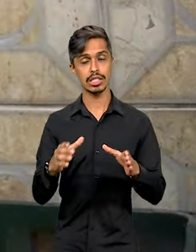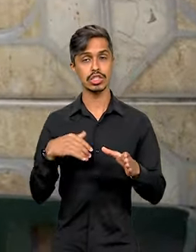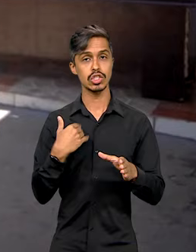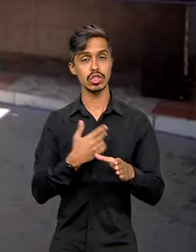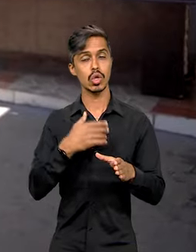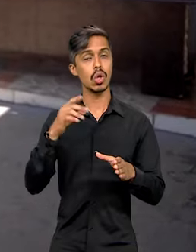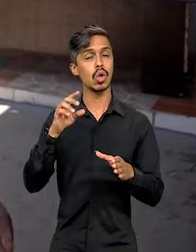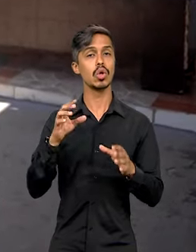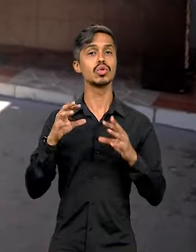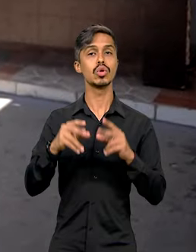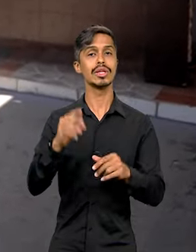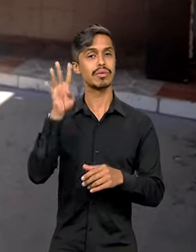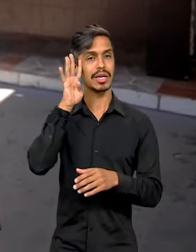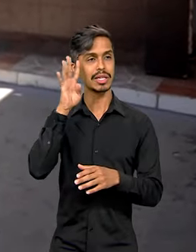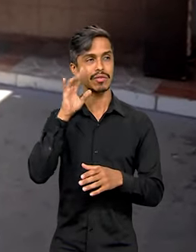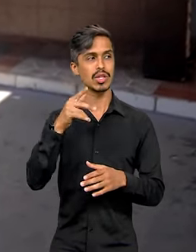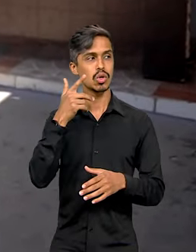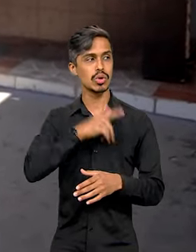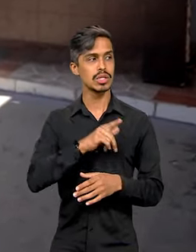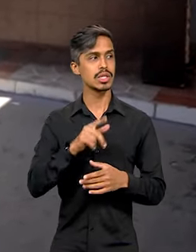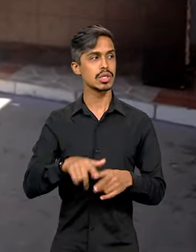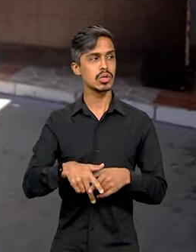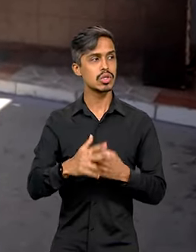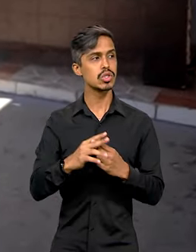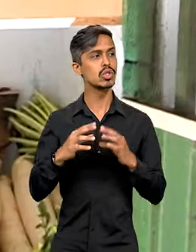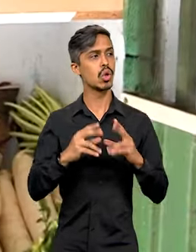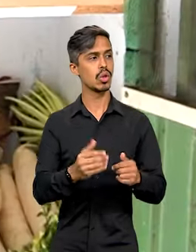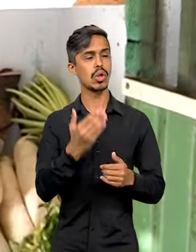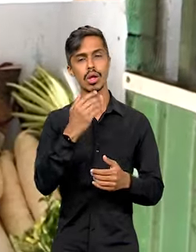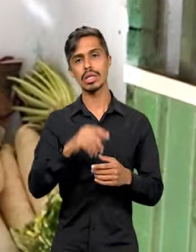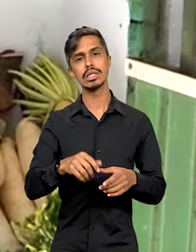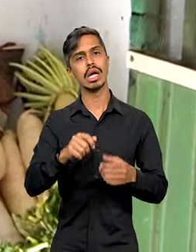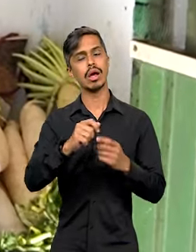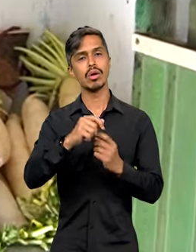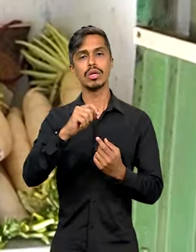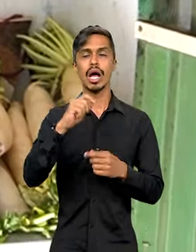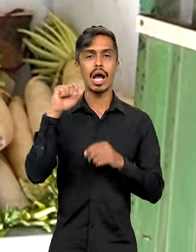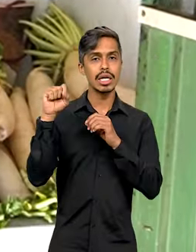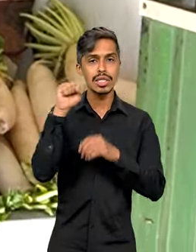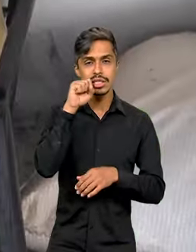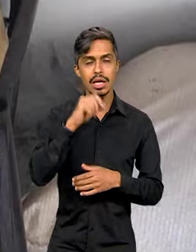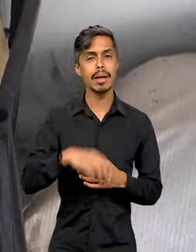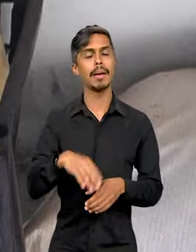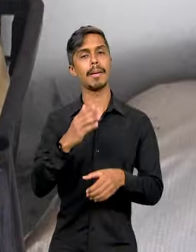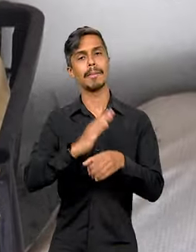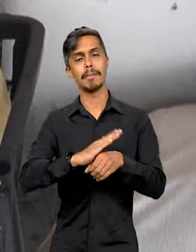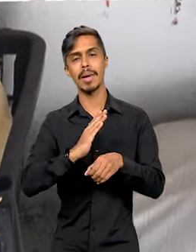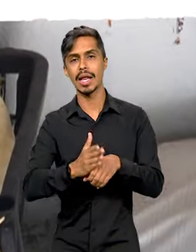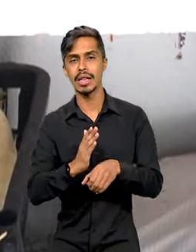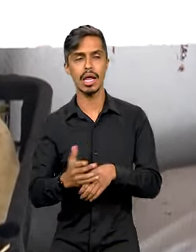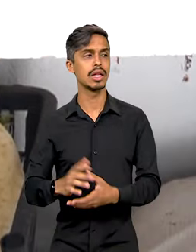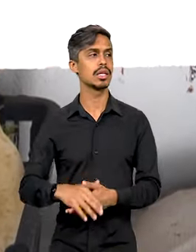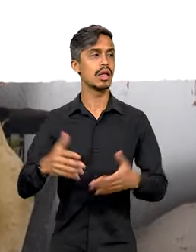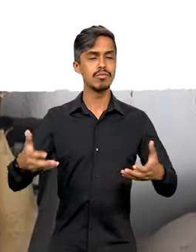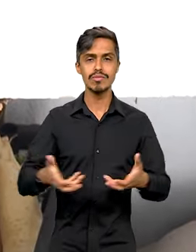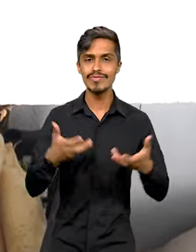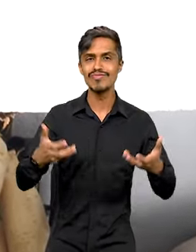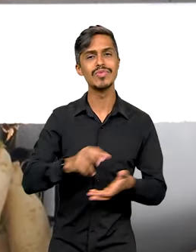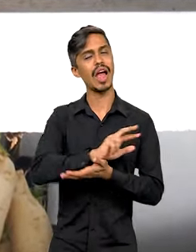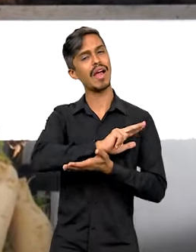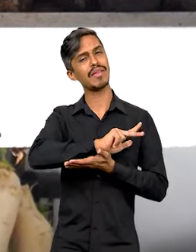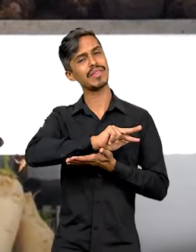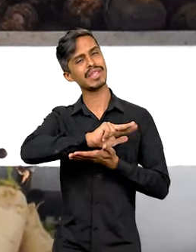que a gente consegue fazer a manutenção da semana aqui então cenoura batata nabo hortelã